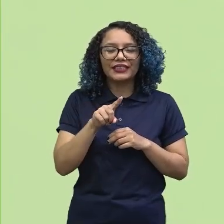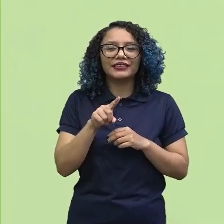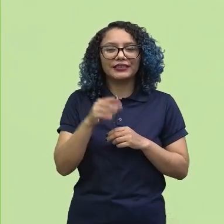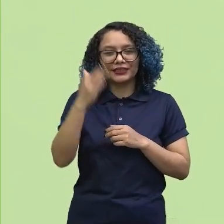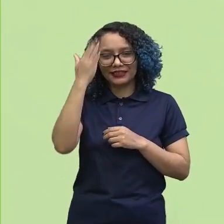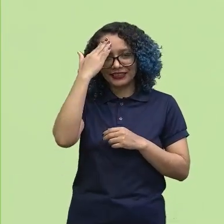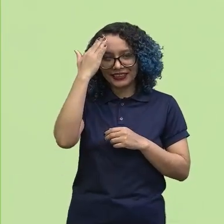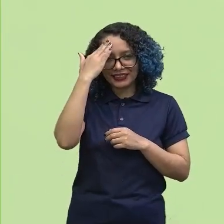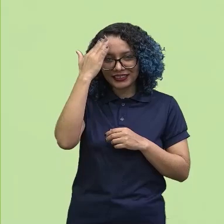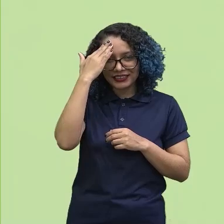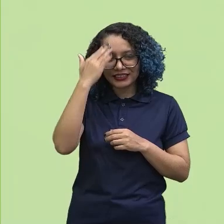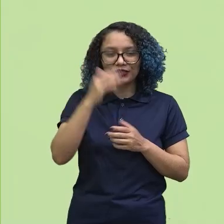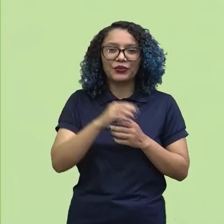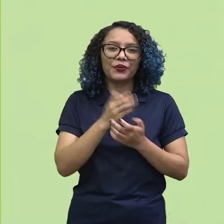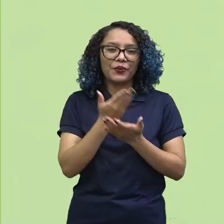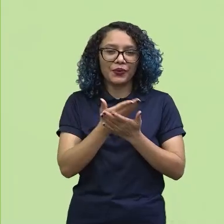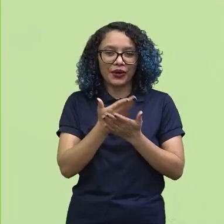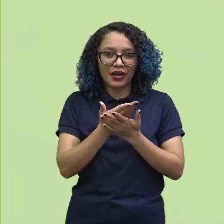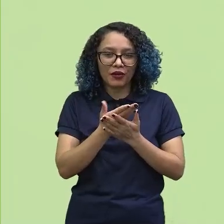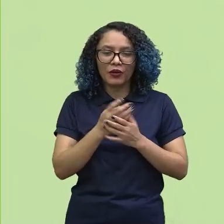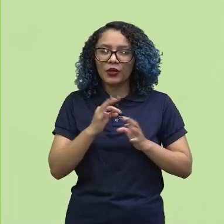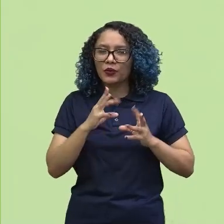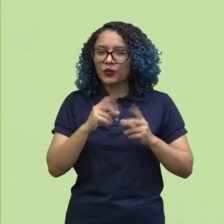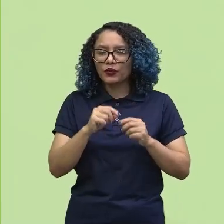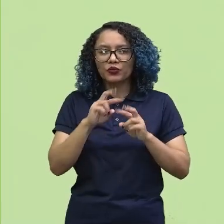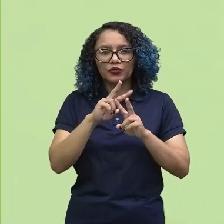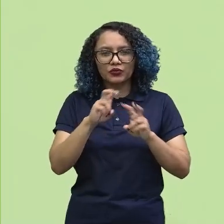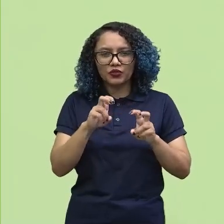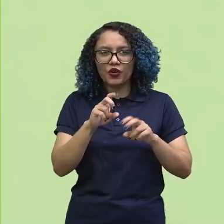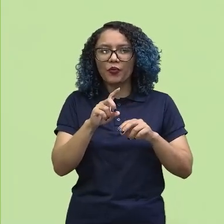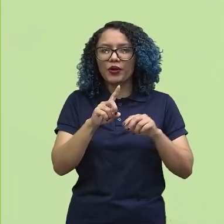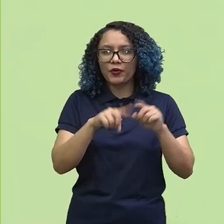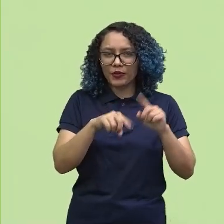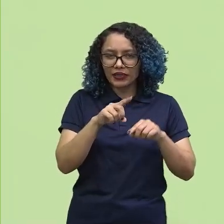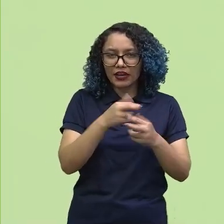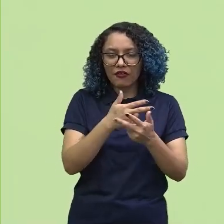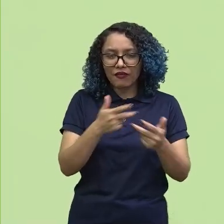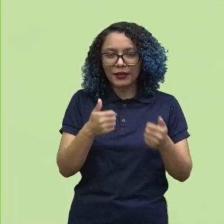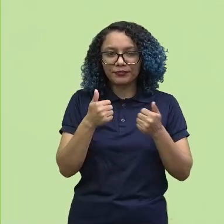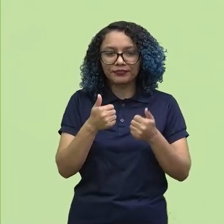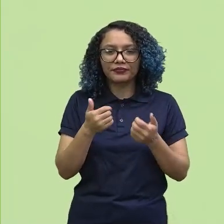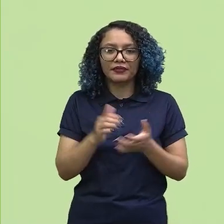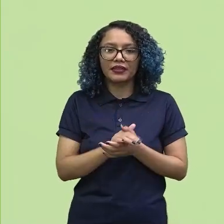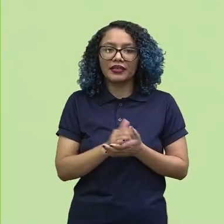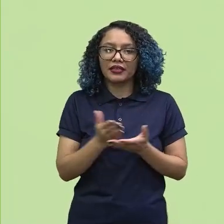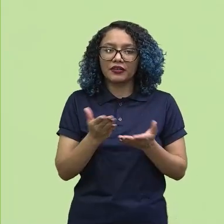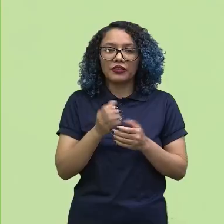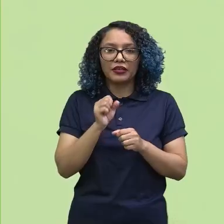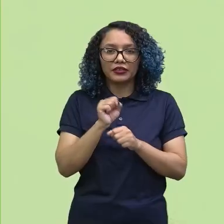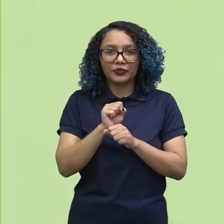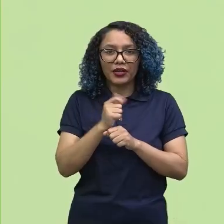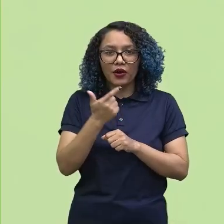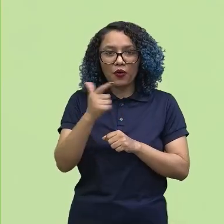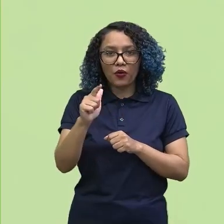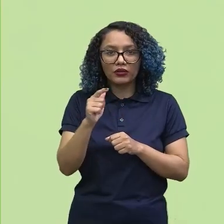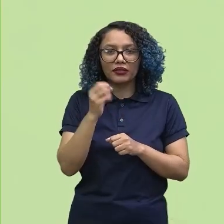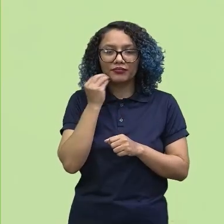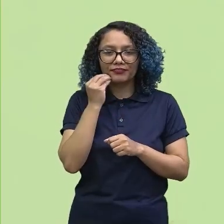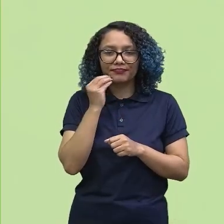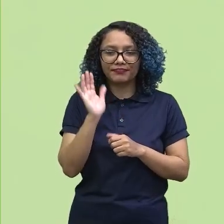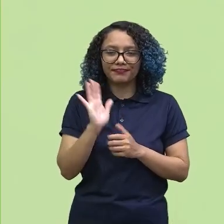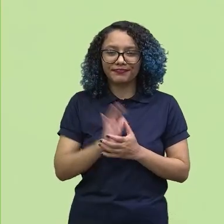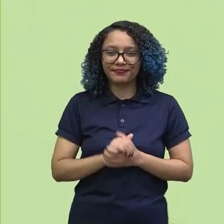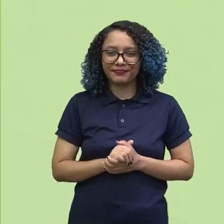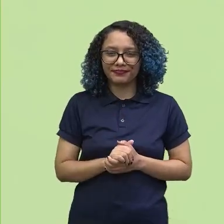tenham entendido a nossa aula, tudo sobre gerador e receptor e eu aguardo vocês em uma próxima